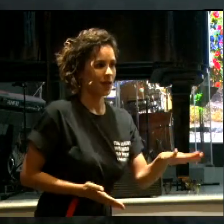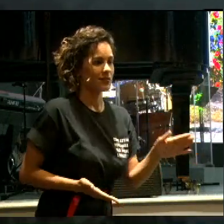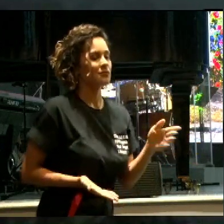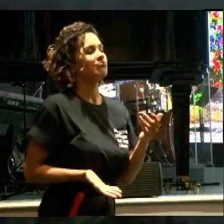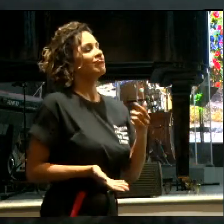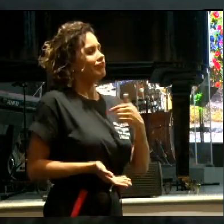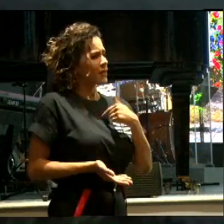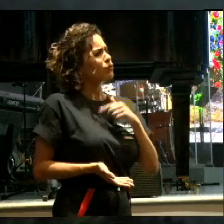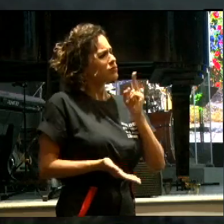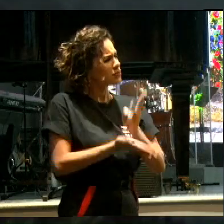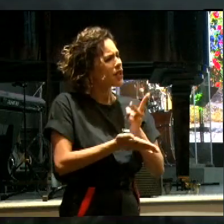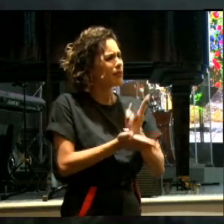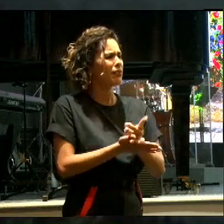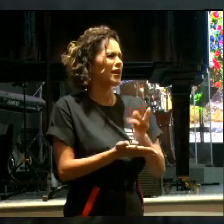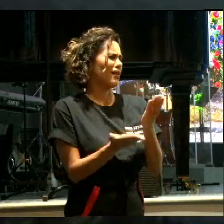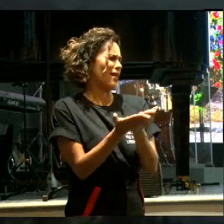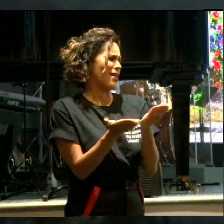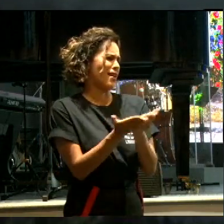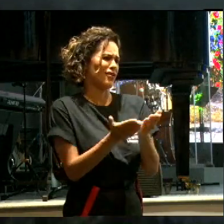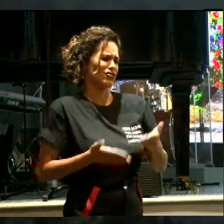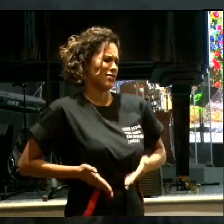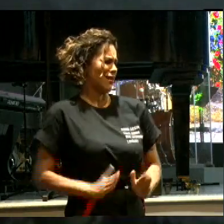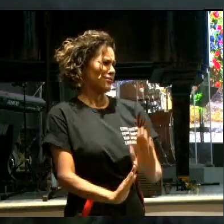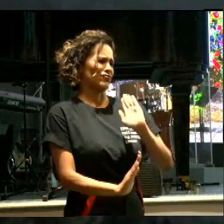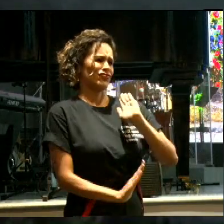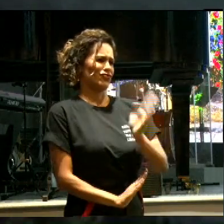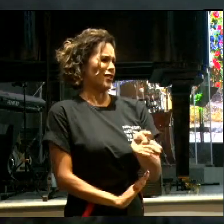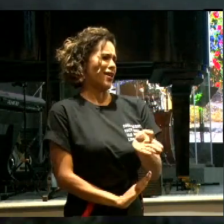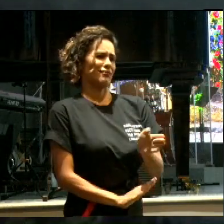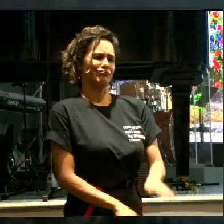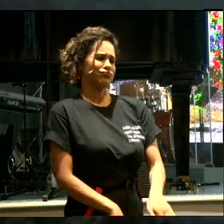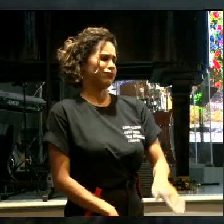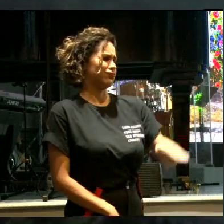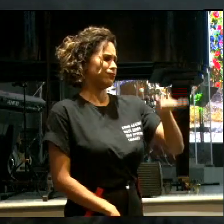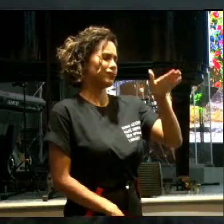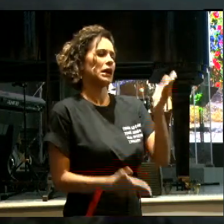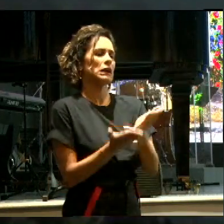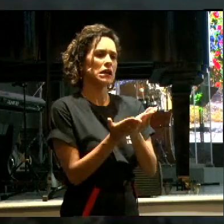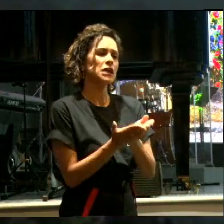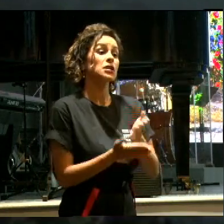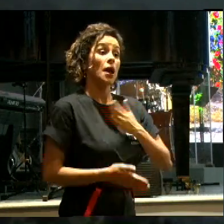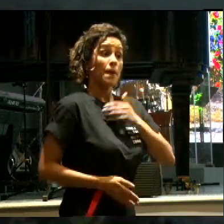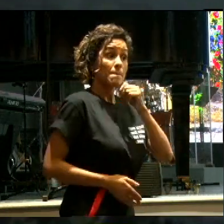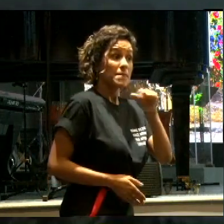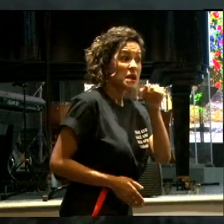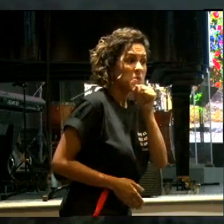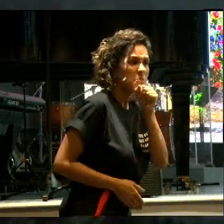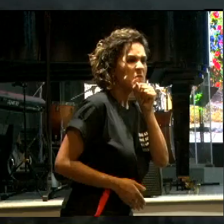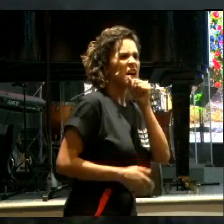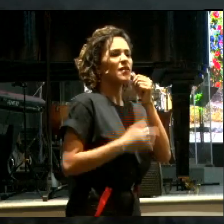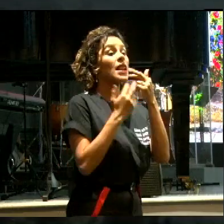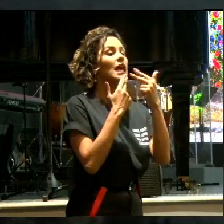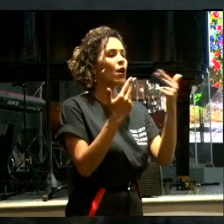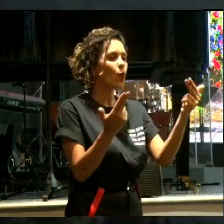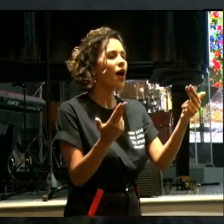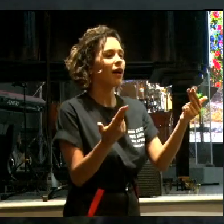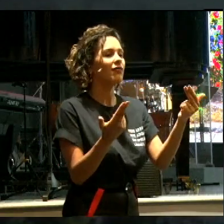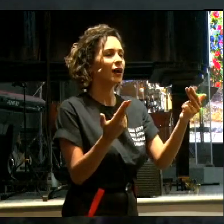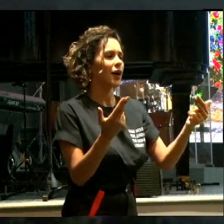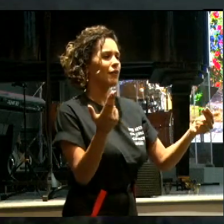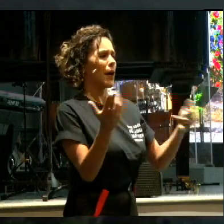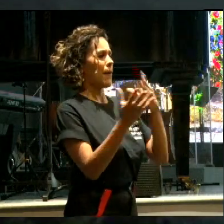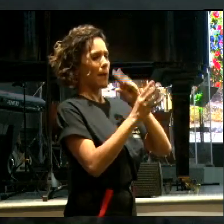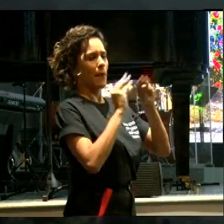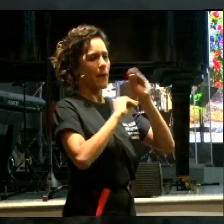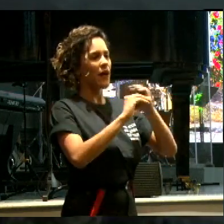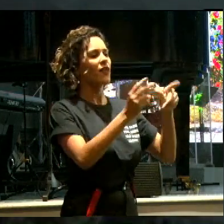mãe era batizada com o Espírito Santo, falava em línguas, entregava profecia, mulher usadíssima por Deus, e num belo